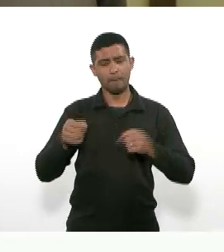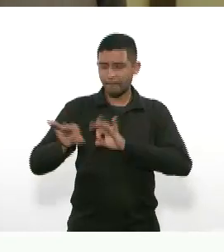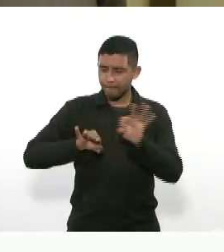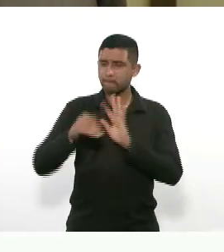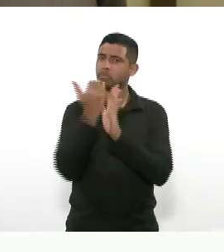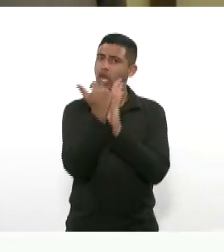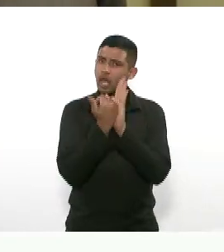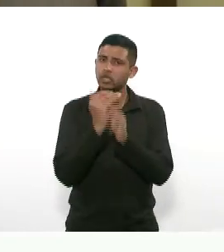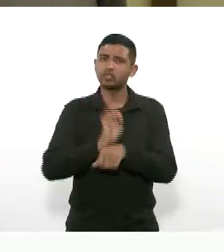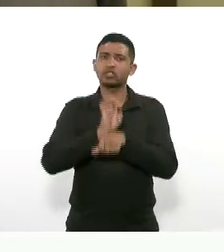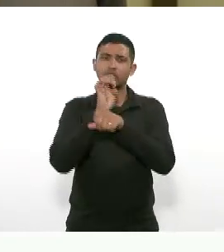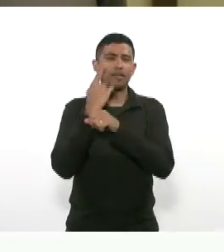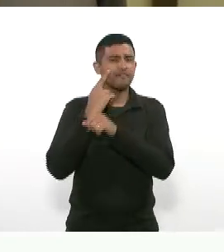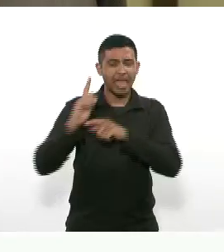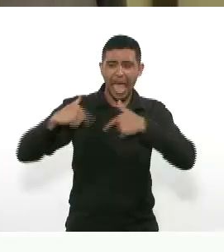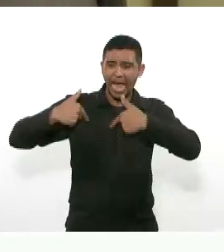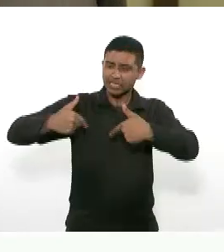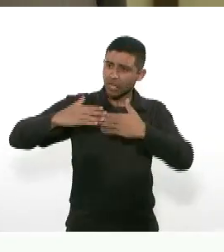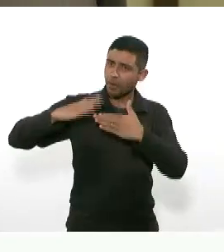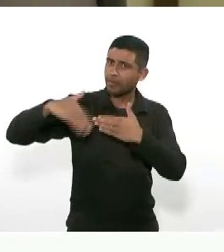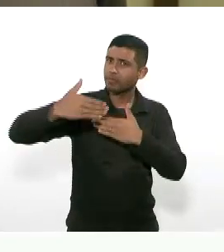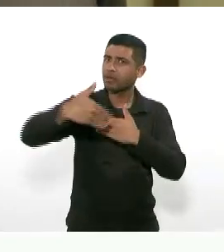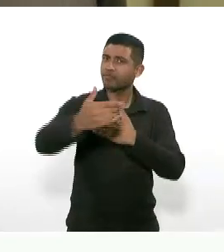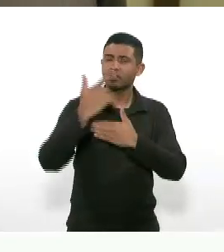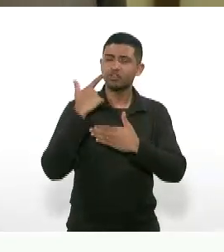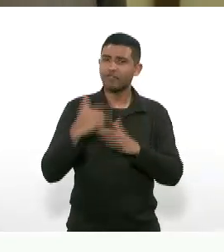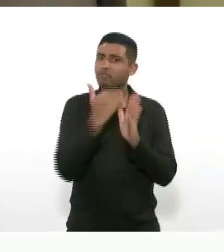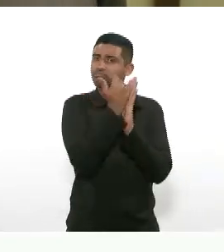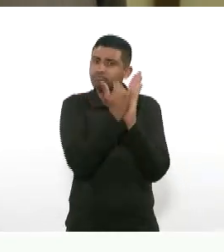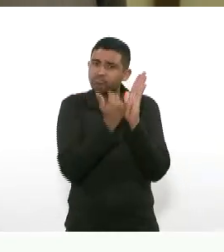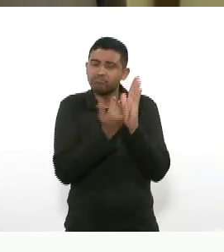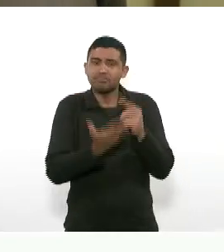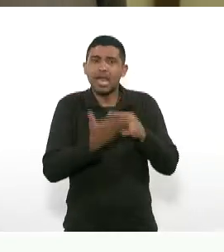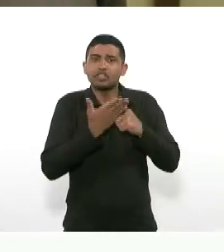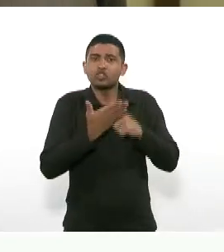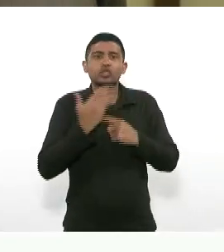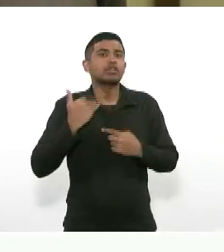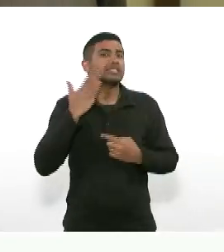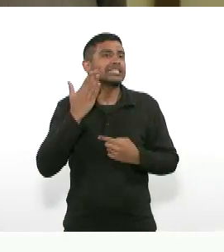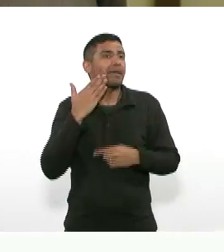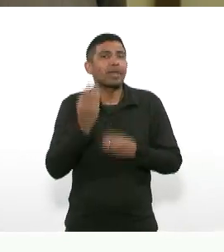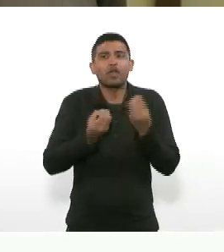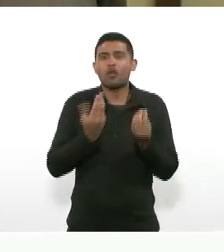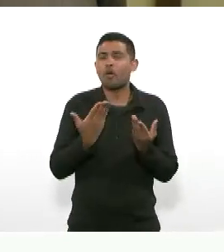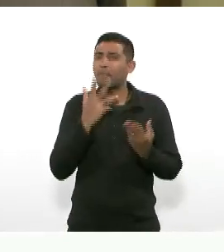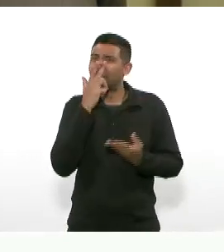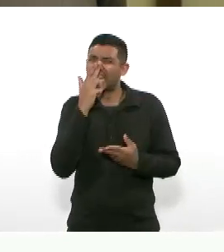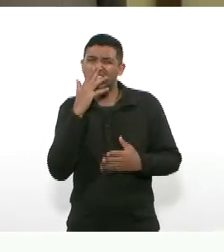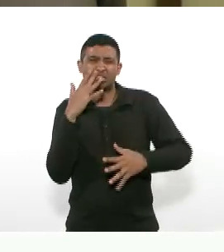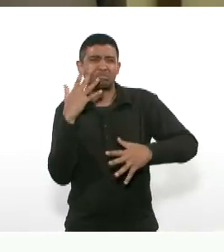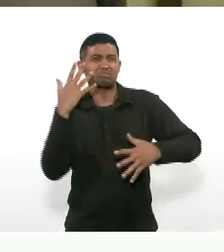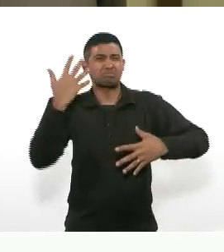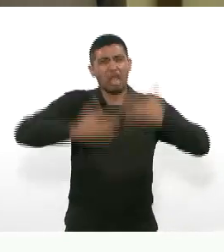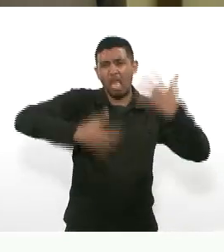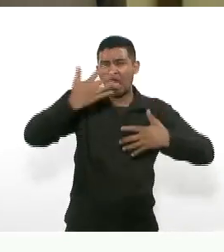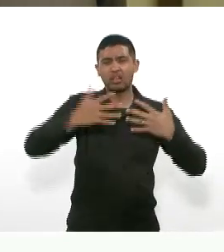ser delineadas à frente. O plano me dá eixos. E aí todo mundo, não bate cabeça, trabalha junto. Se um eixo